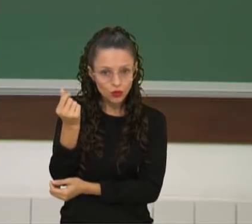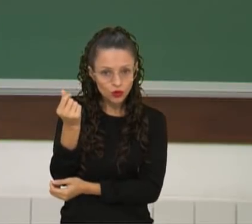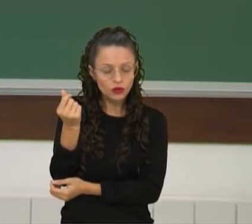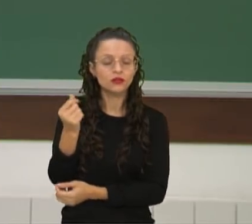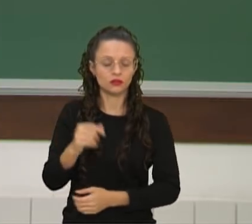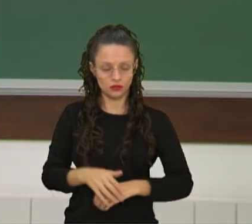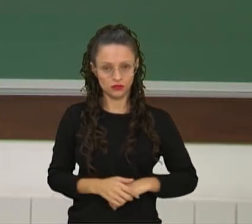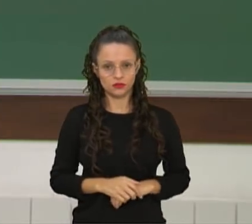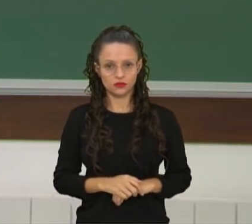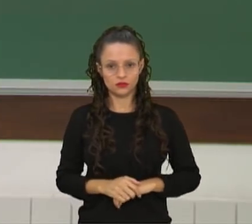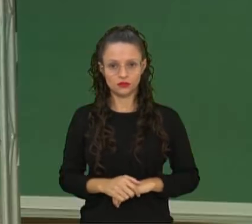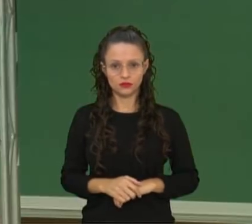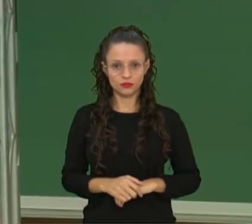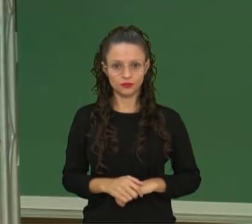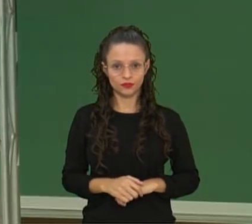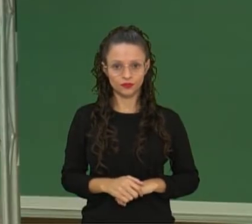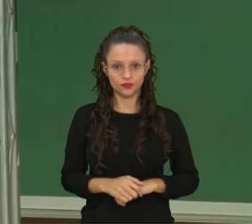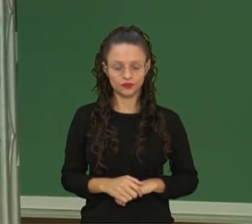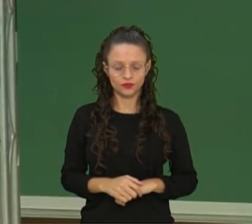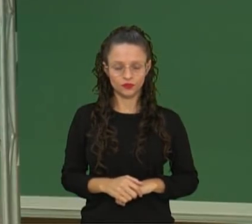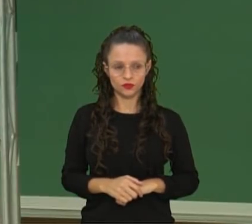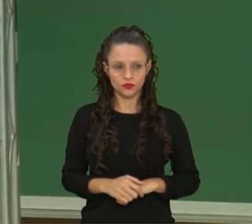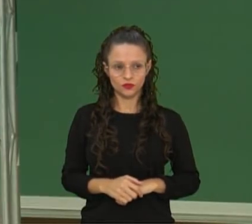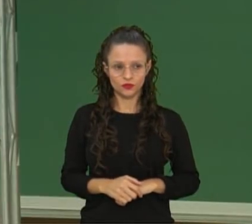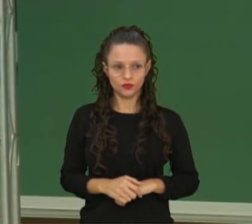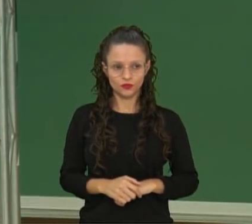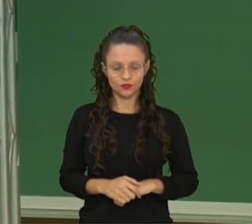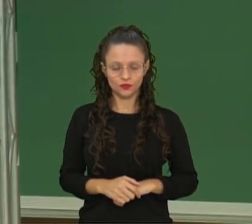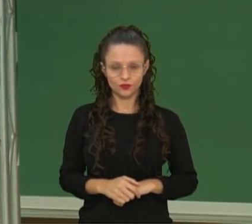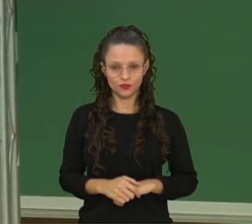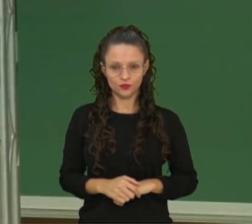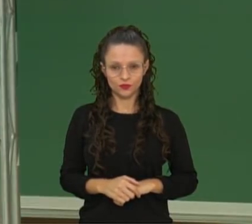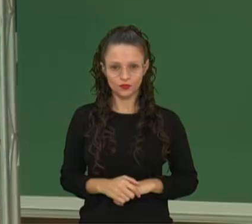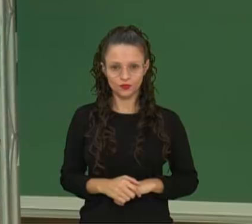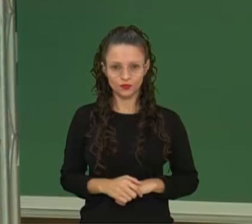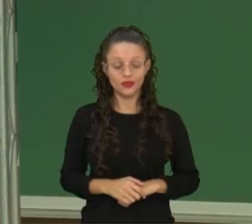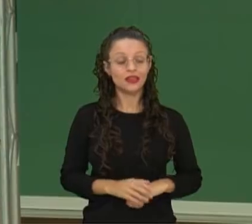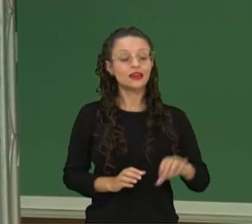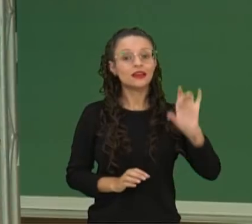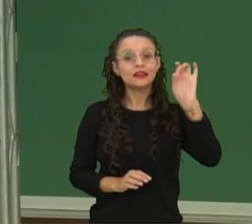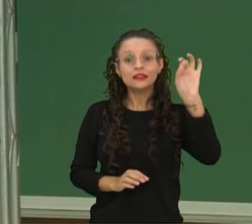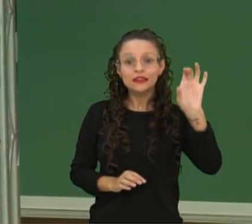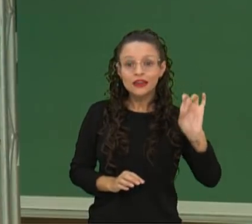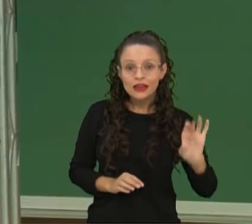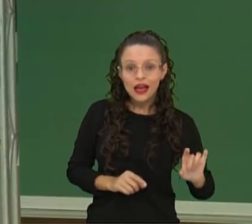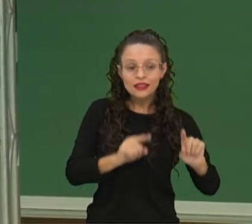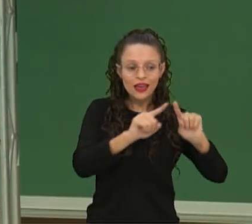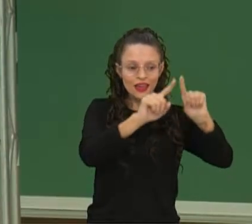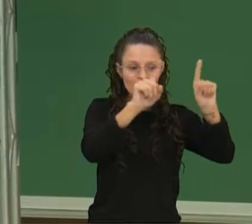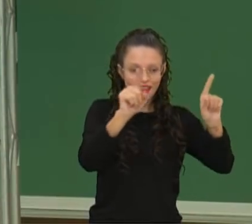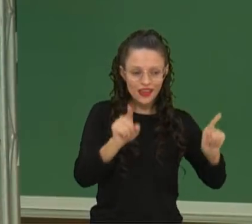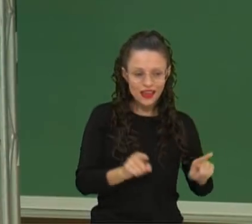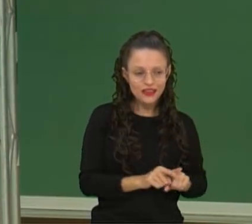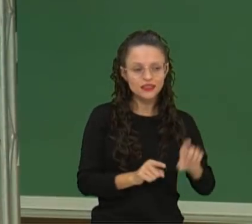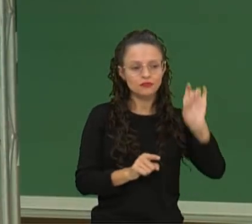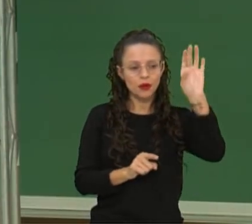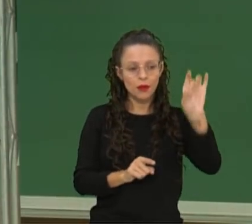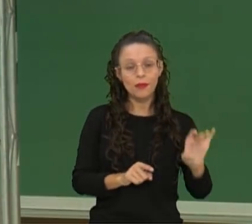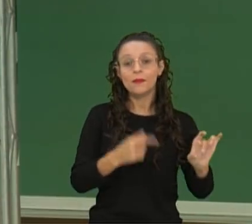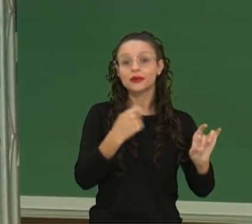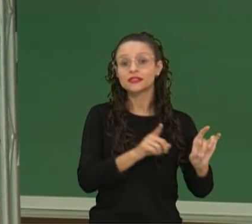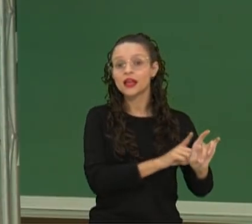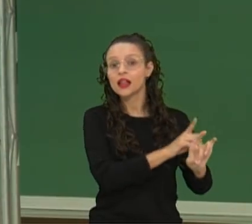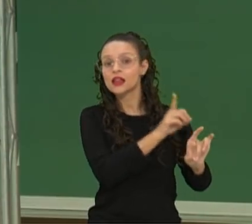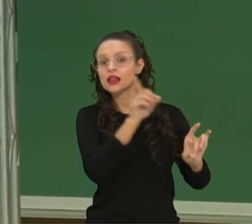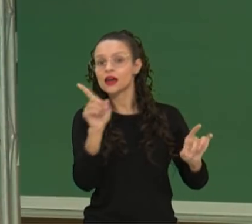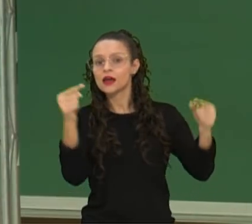ok? Bom, cada elemento do conjunto de partida deve estar relacionado a um único elemento do conjunto de